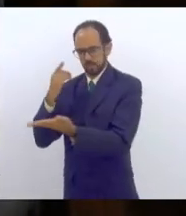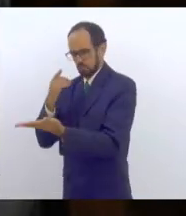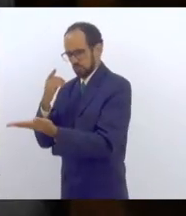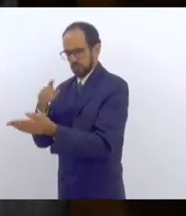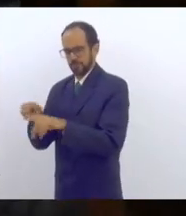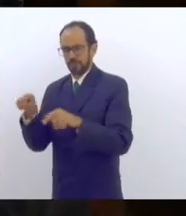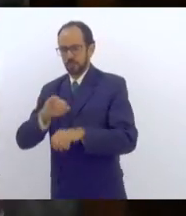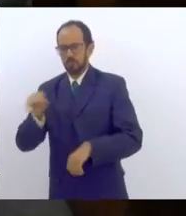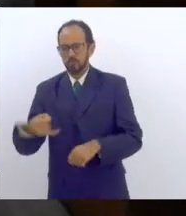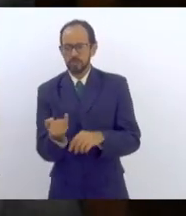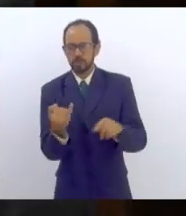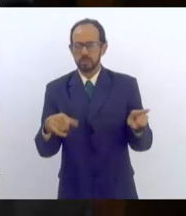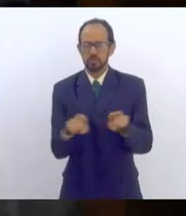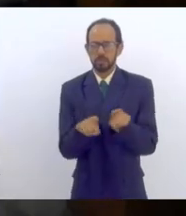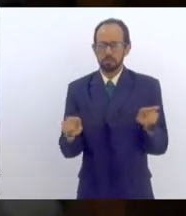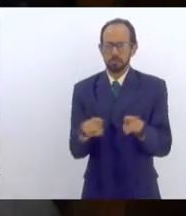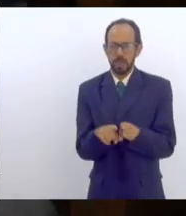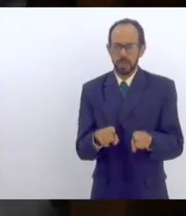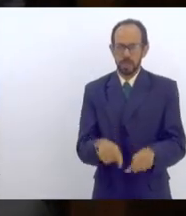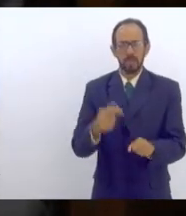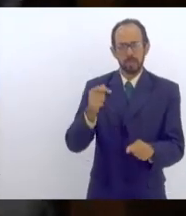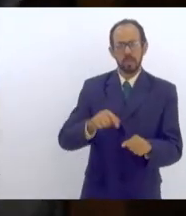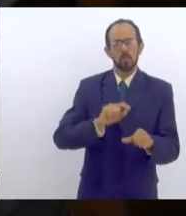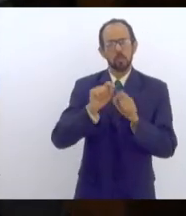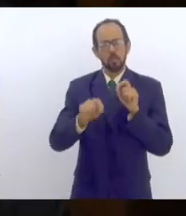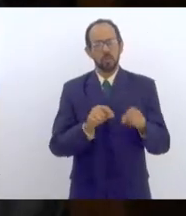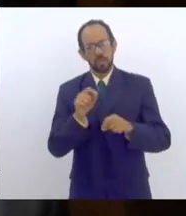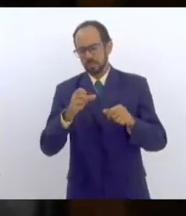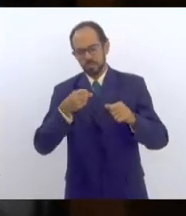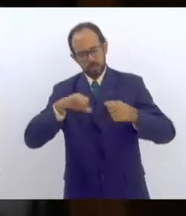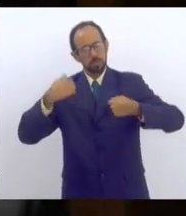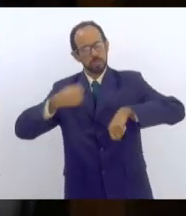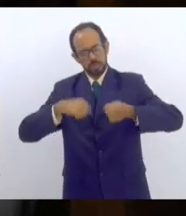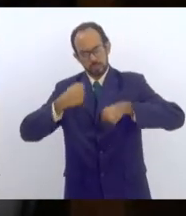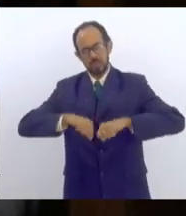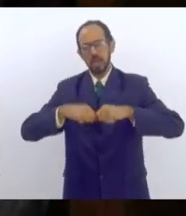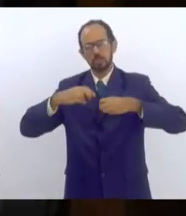aproveitando também, como disse o presidente, contem com o Ministério Público, contem com esse